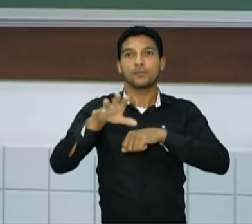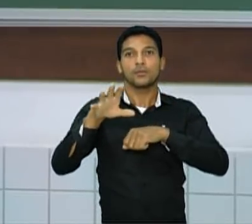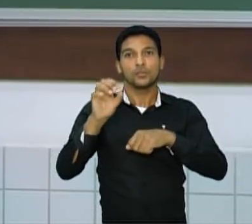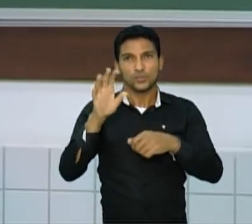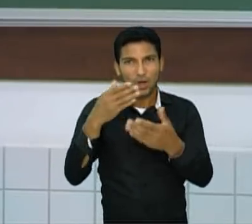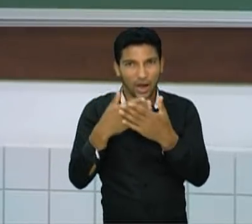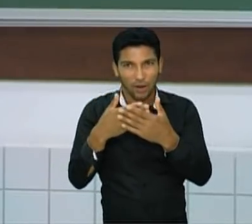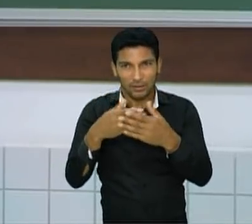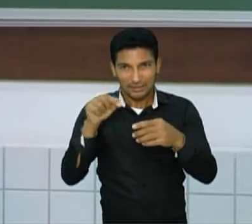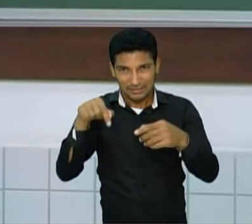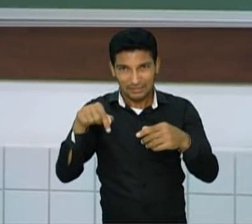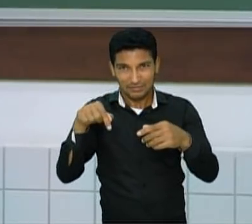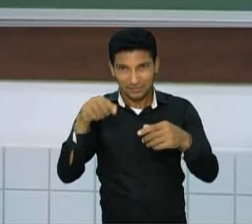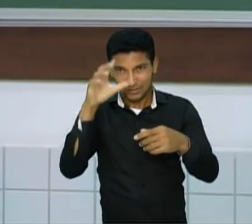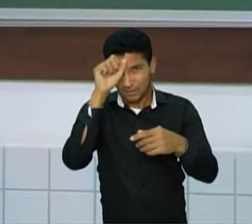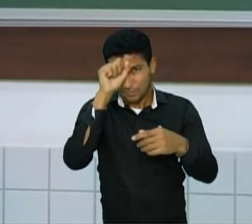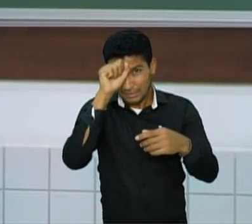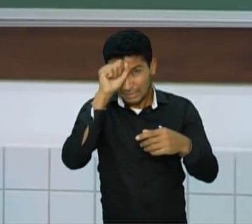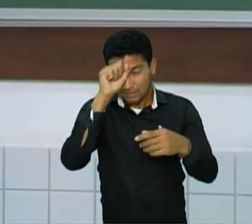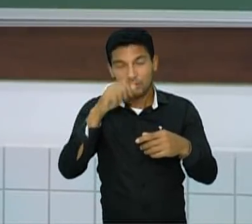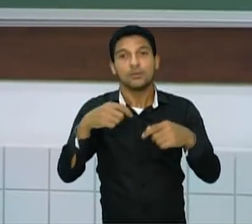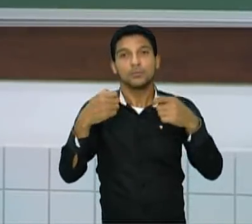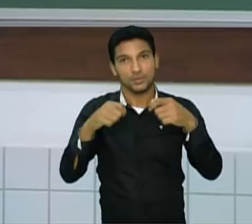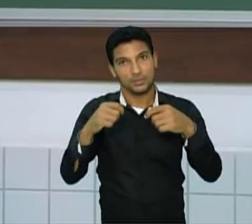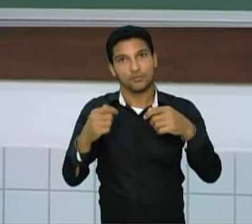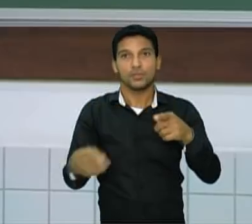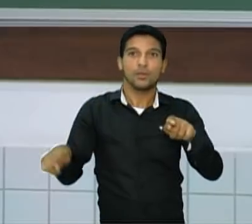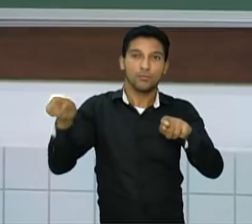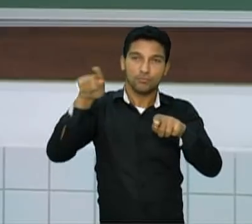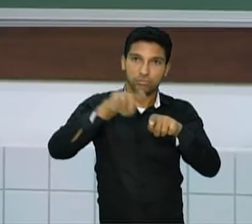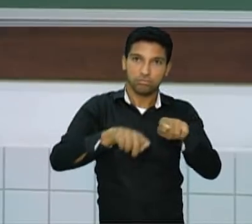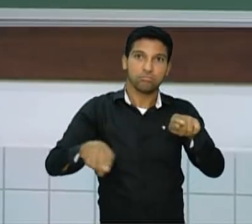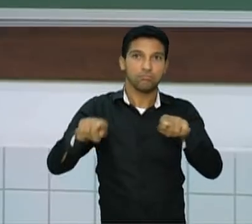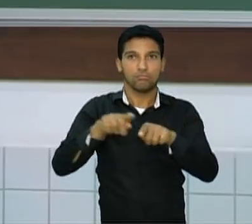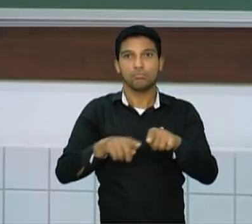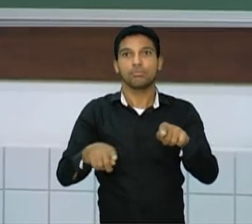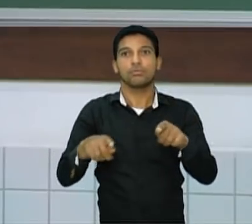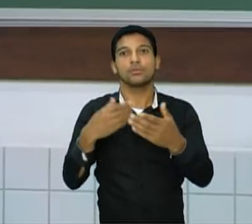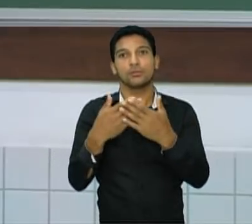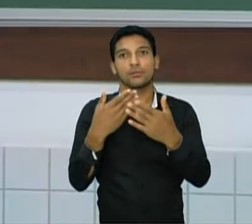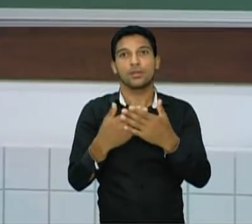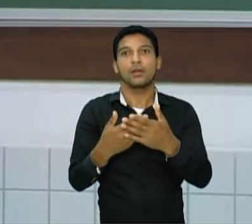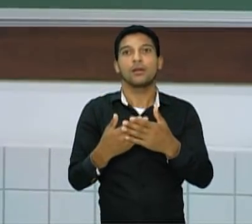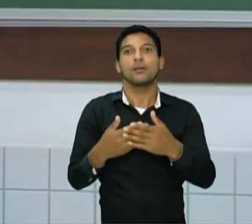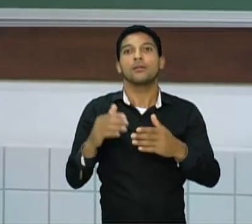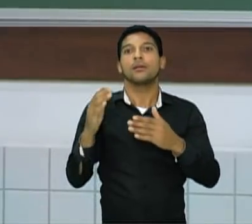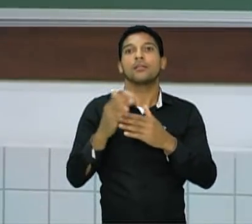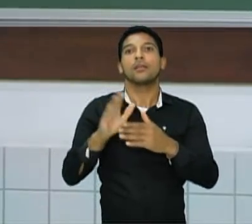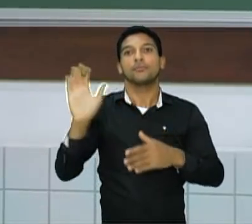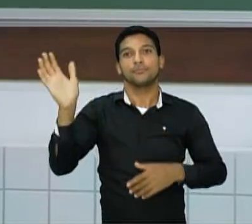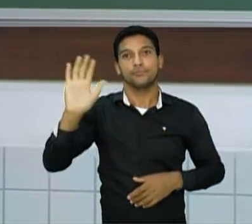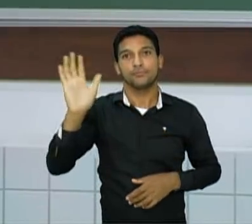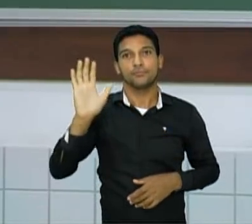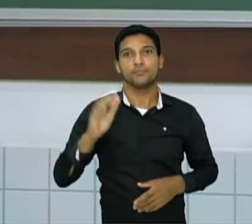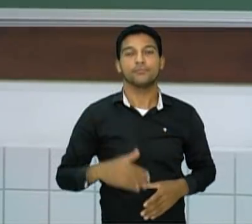você vai aprender. Então, retoma os seus estudos para você voltar afiado para a próxima aula. Eu te espero. Até mais.